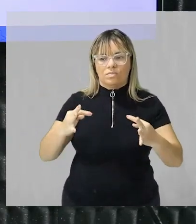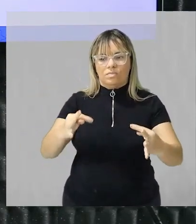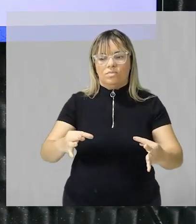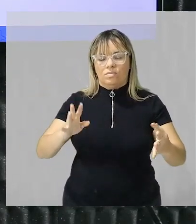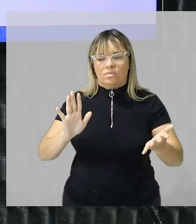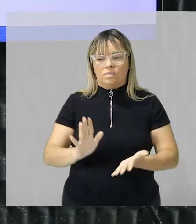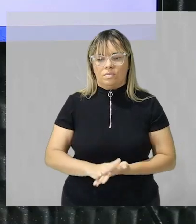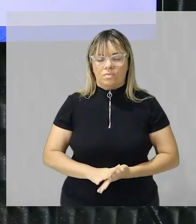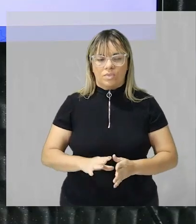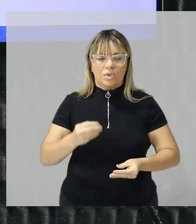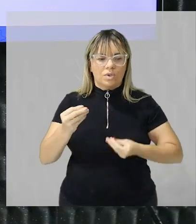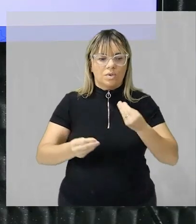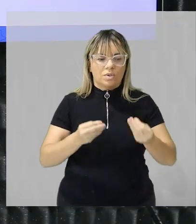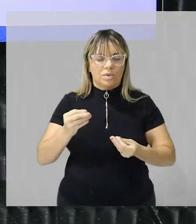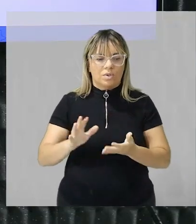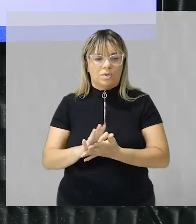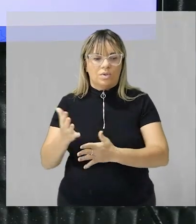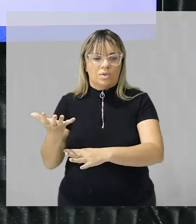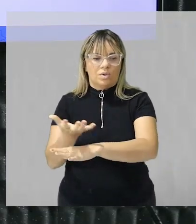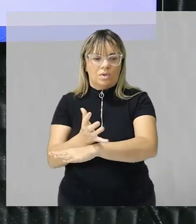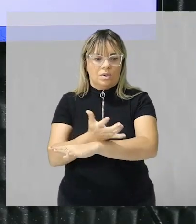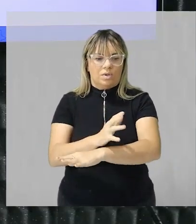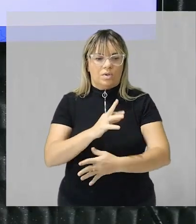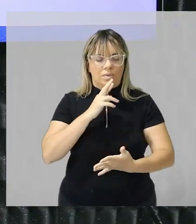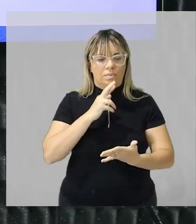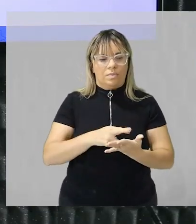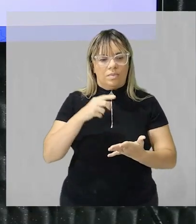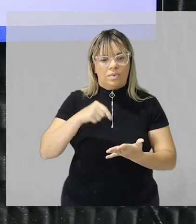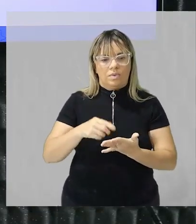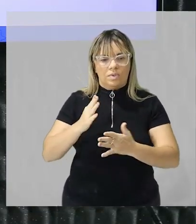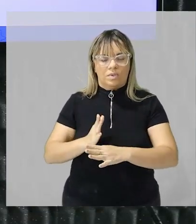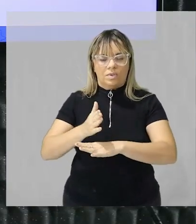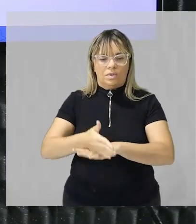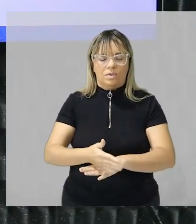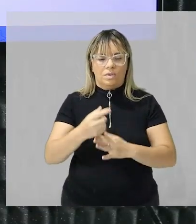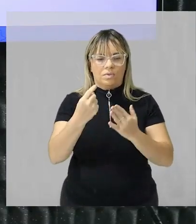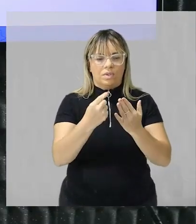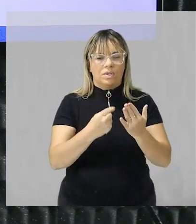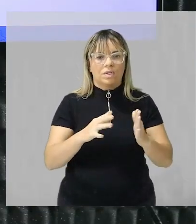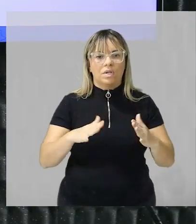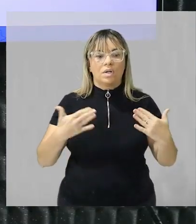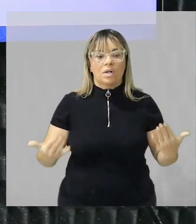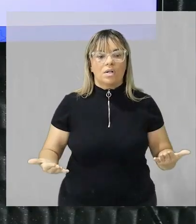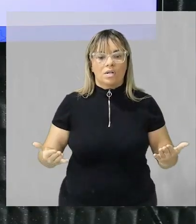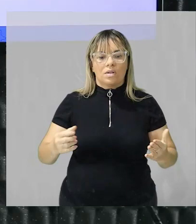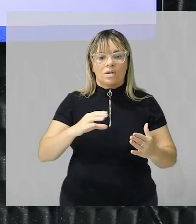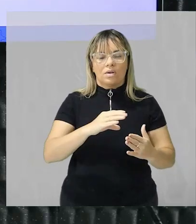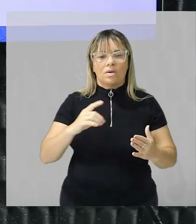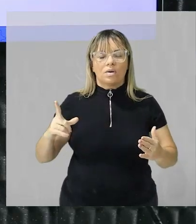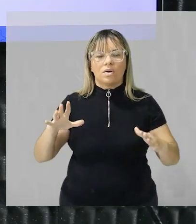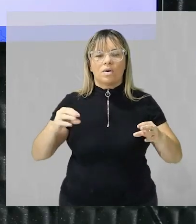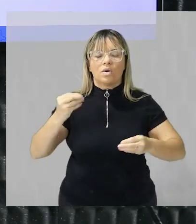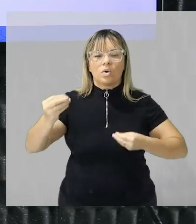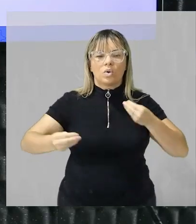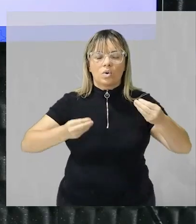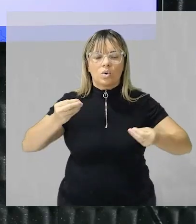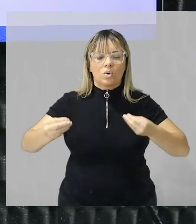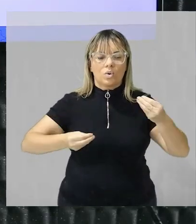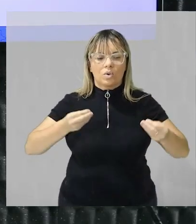biotecnologia, como essa planta resultante da intervenção ela é classificada? Como é que essa planta